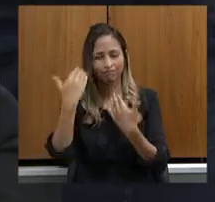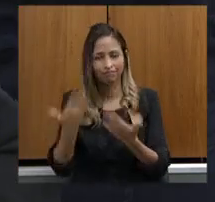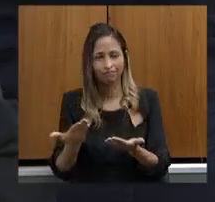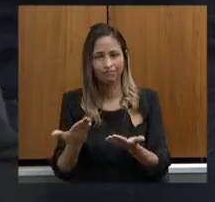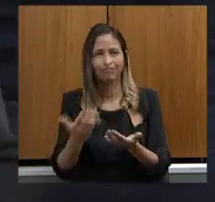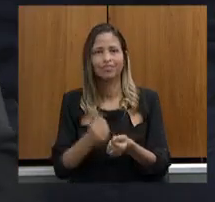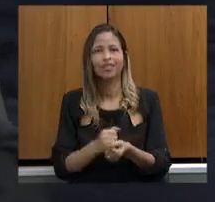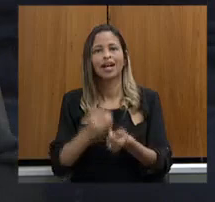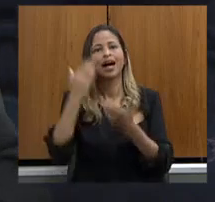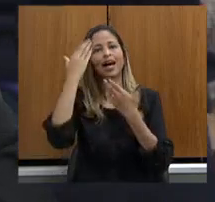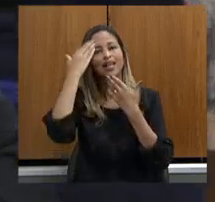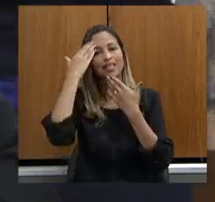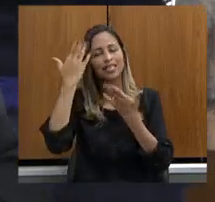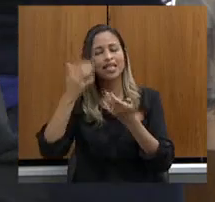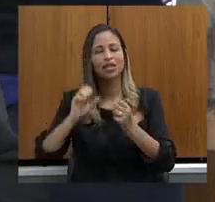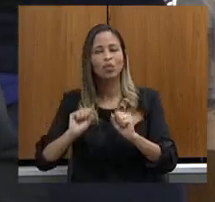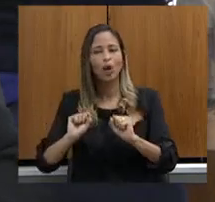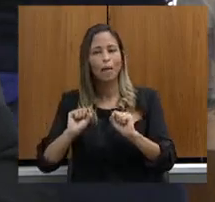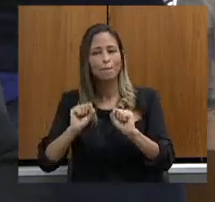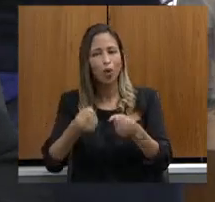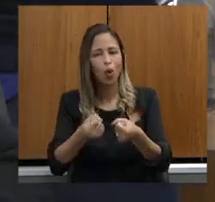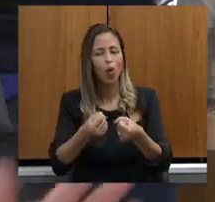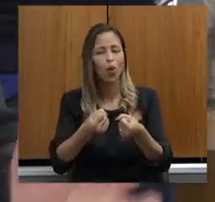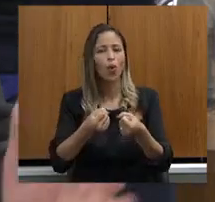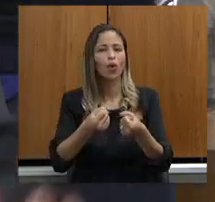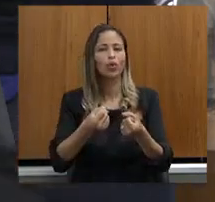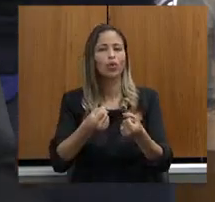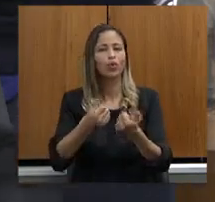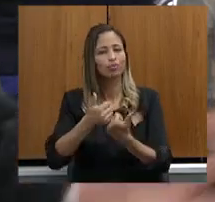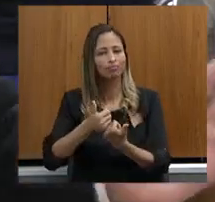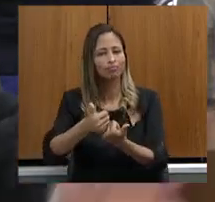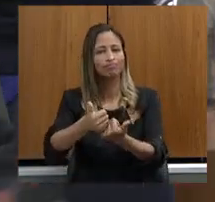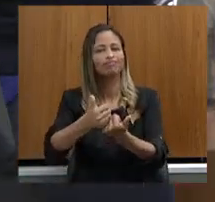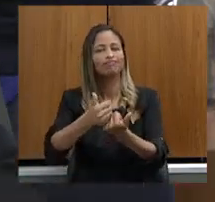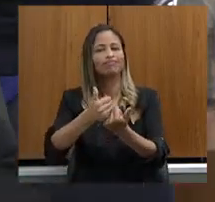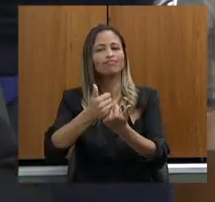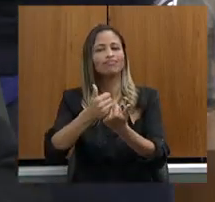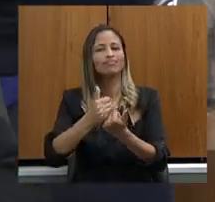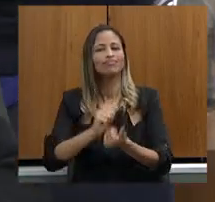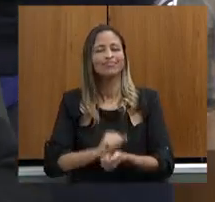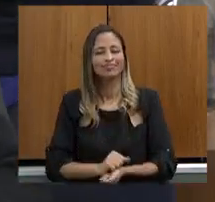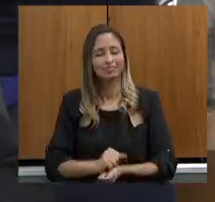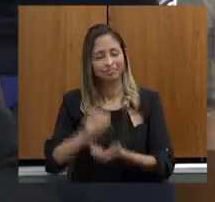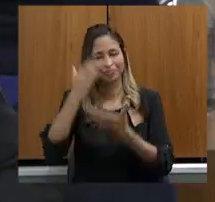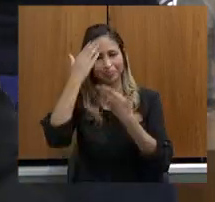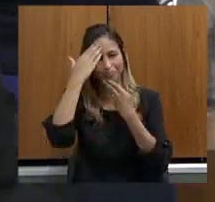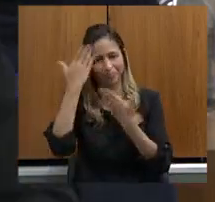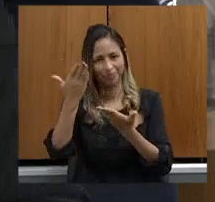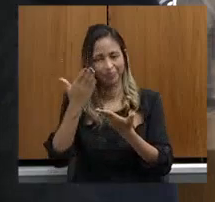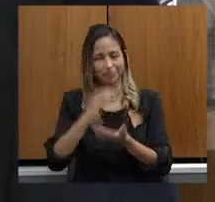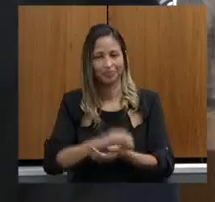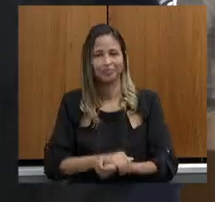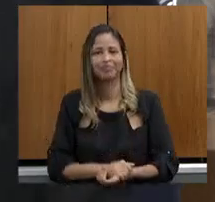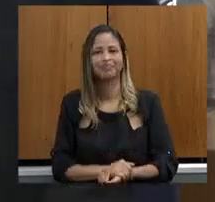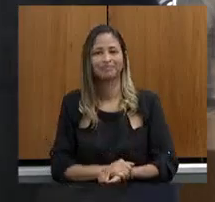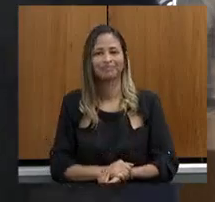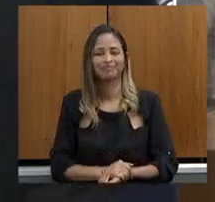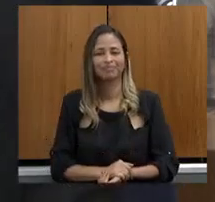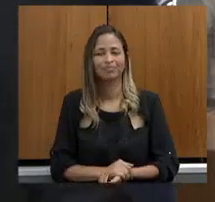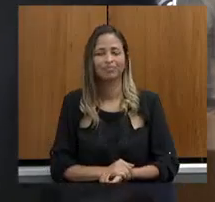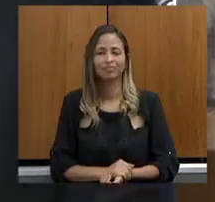agradecer todo apoio que o Senhor nos deu aqui sempre é só isso endossando todas as palavras que muito obrigado por tudo